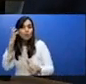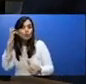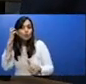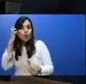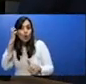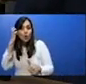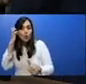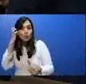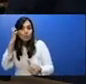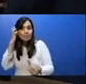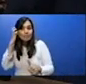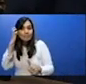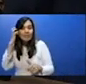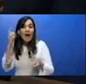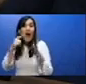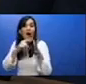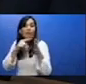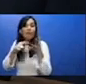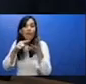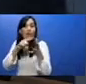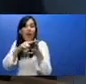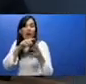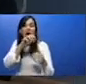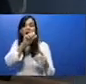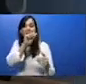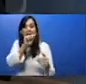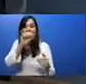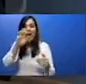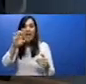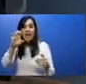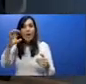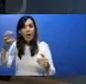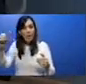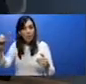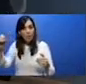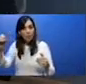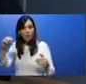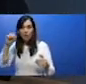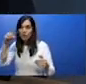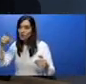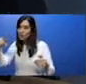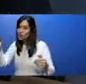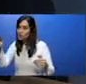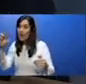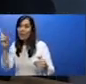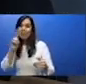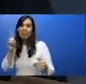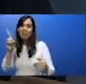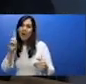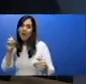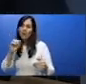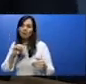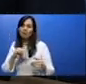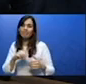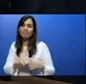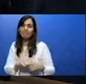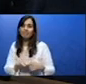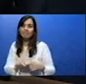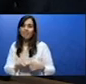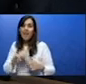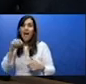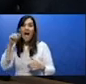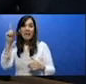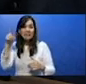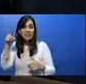A, E, O. O tio não é acento, mas ele